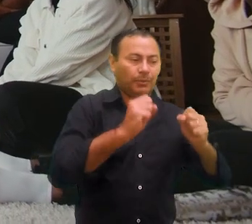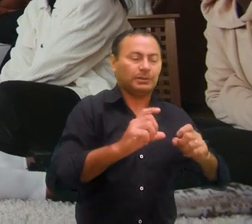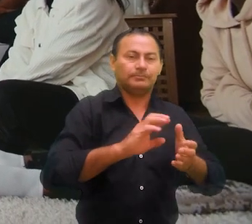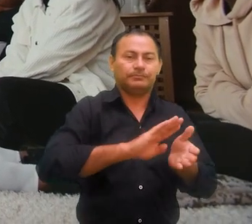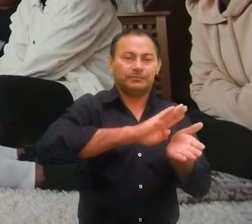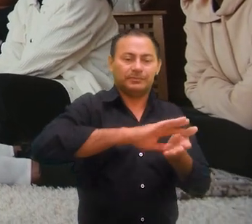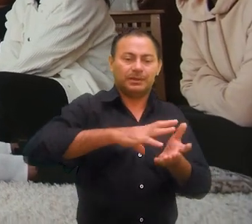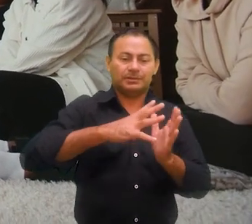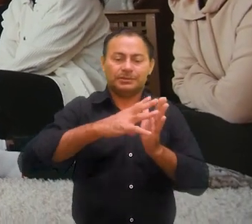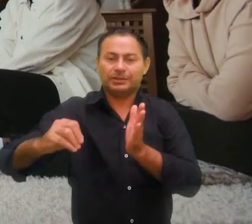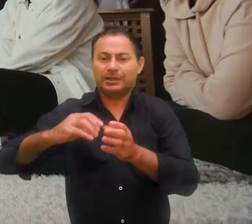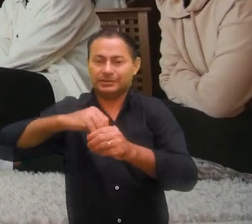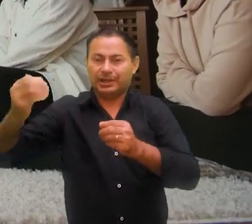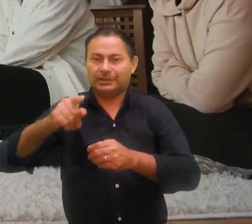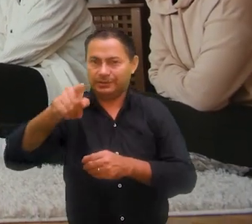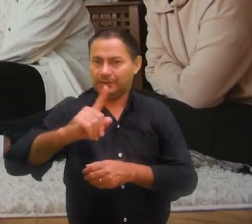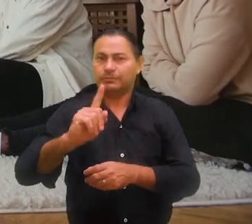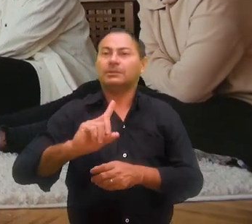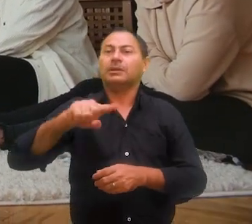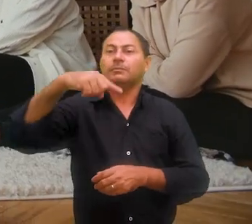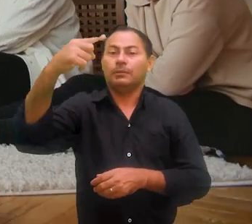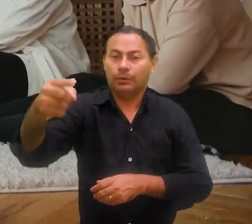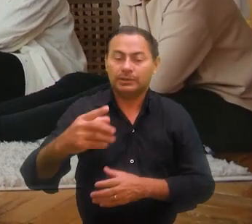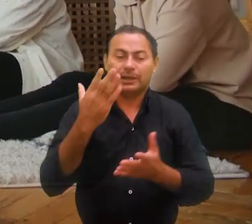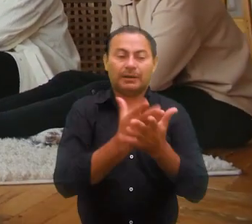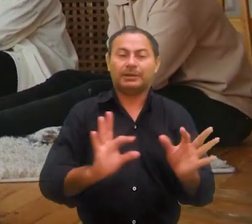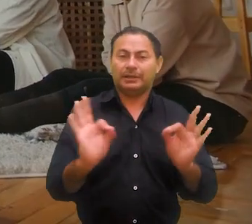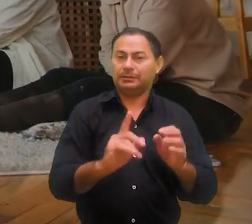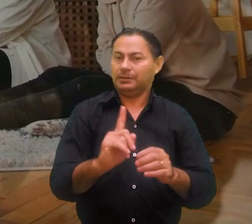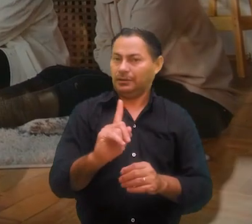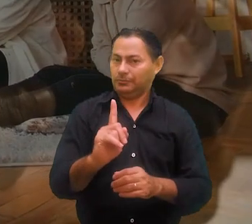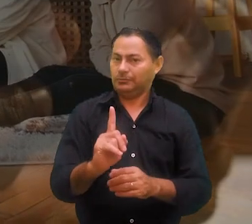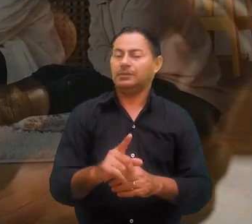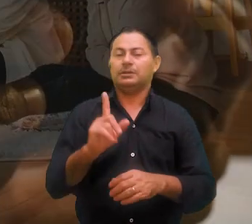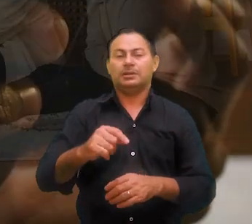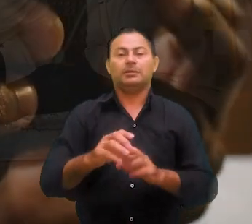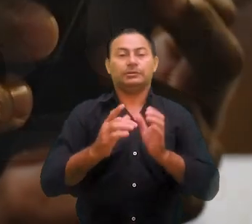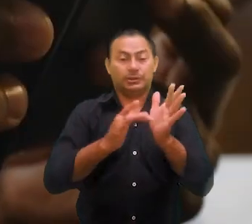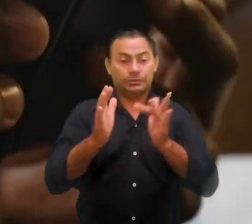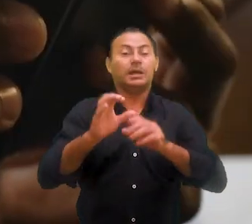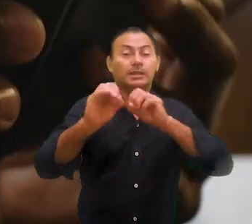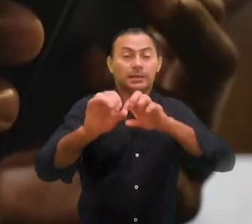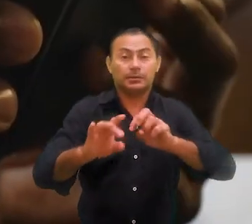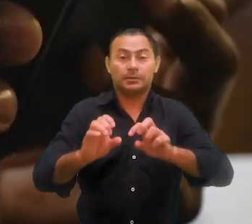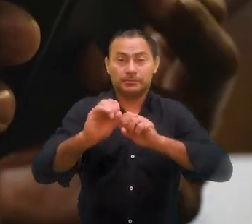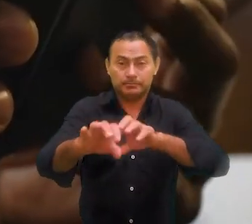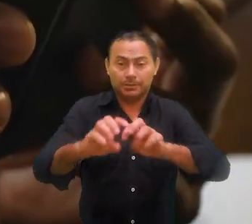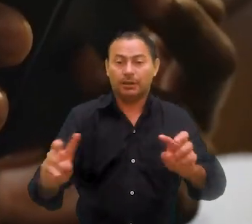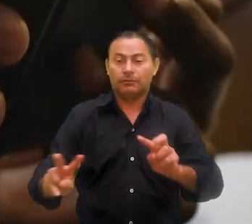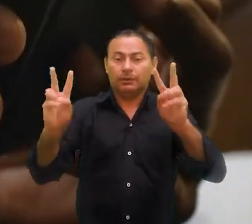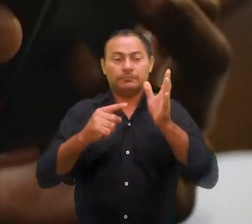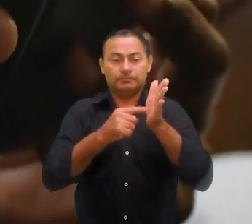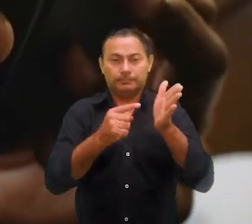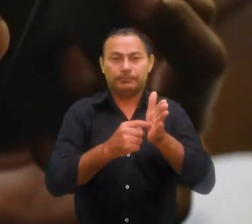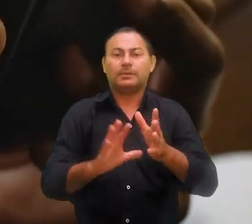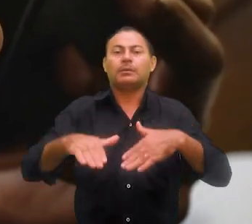em coisas que podem ser tiradas de você, coisas materiais que mais tarde acabam em nada. Este é um grande ensino sobre valores